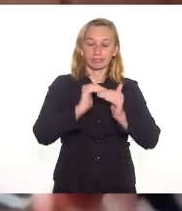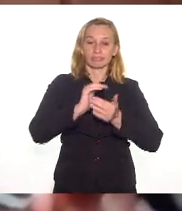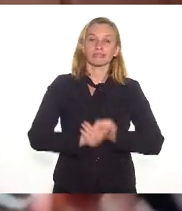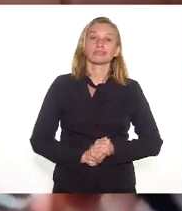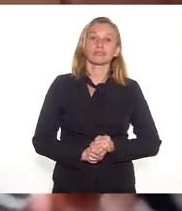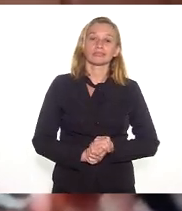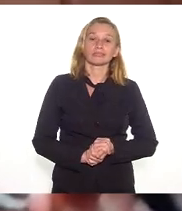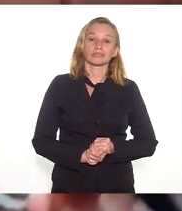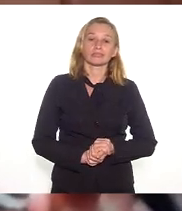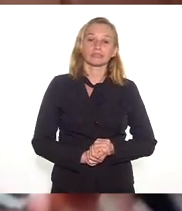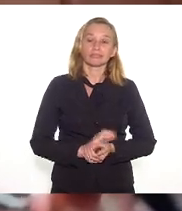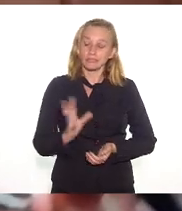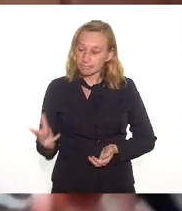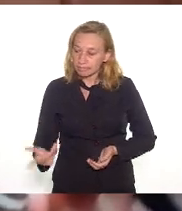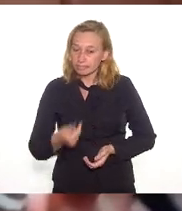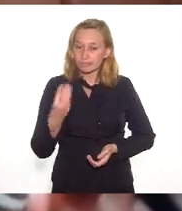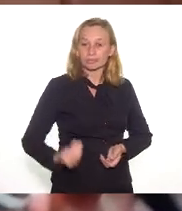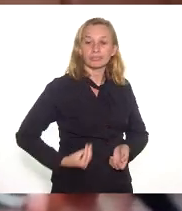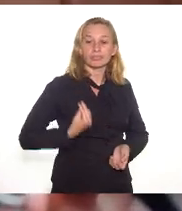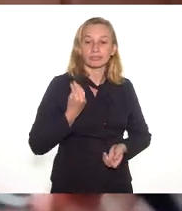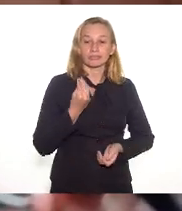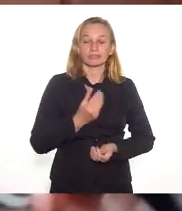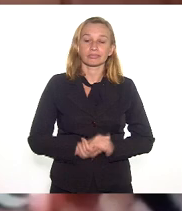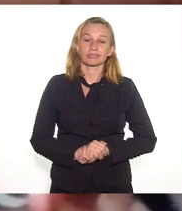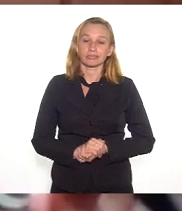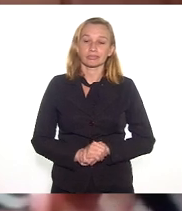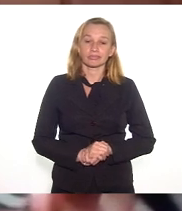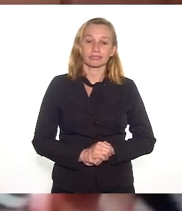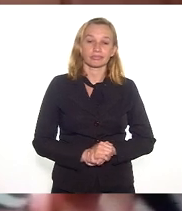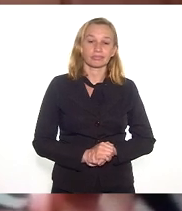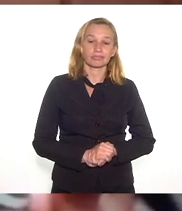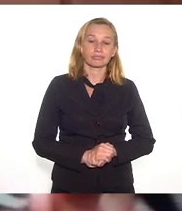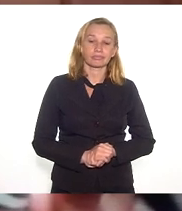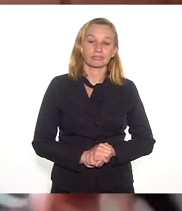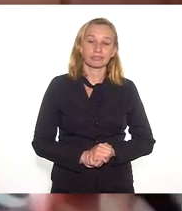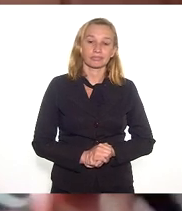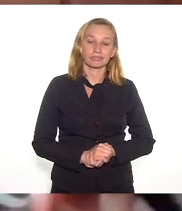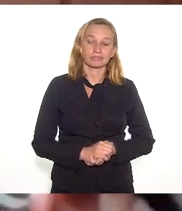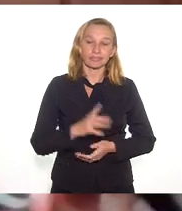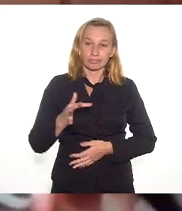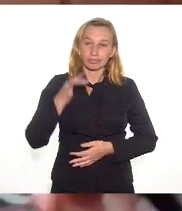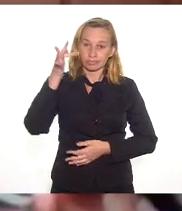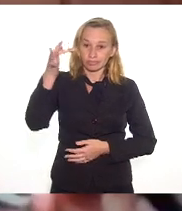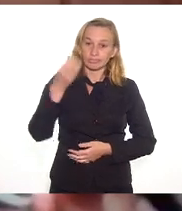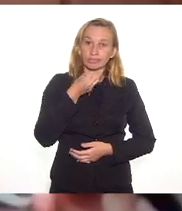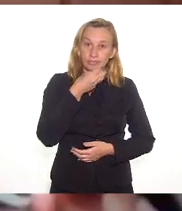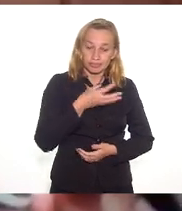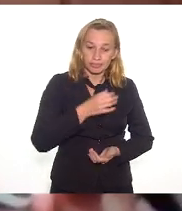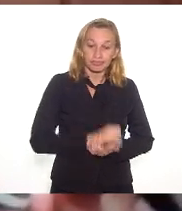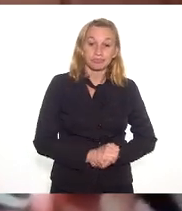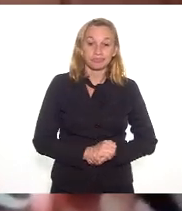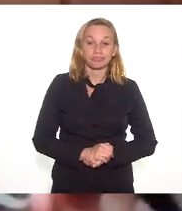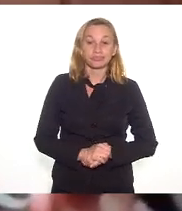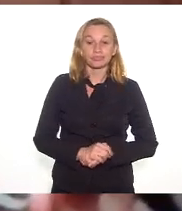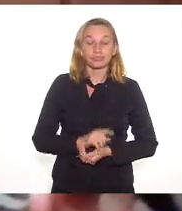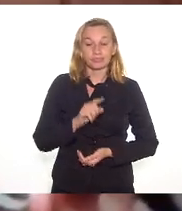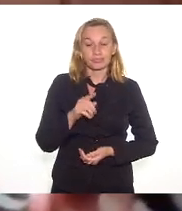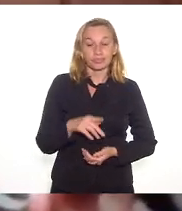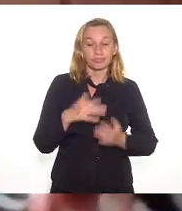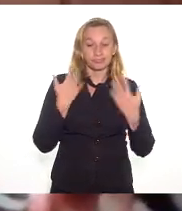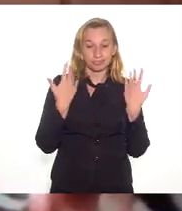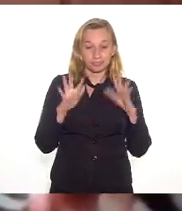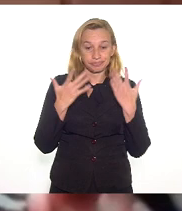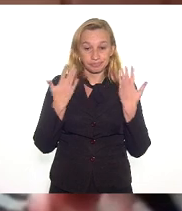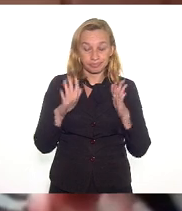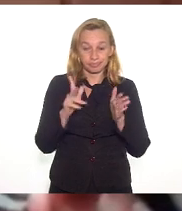maneira adequada, que tenham qualidade de vida e que possam ter perspectiva de futuro. E é aí que eu celebro a proposição